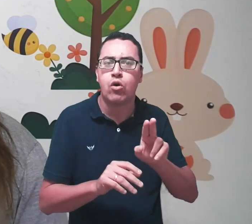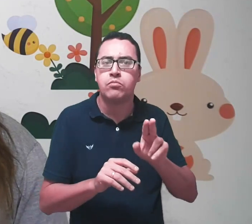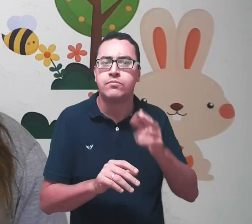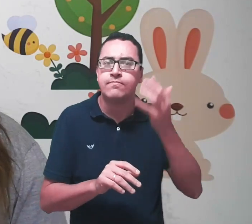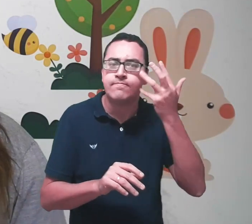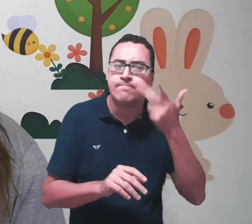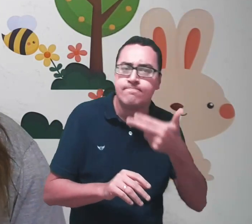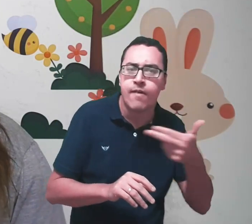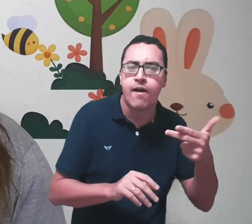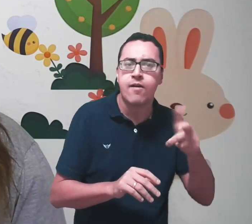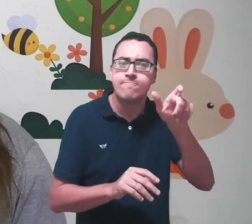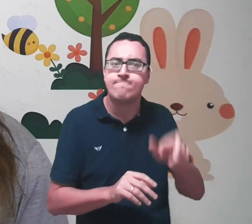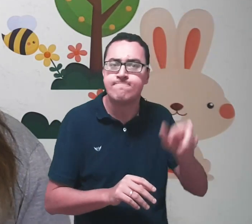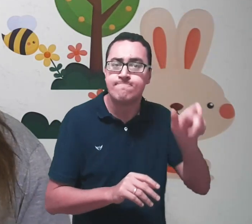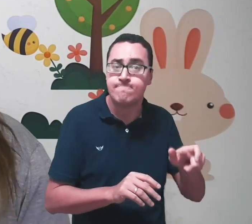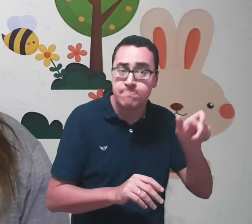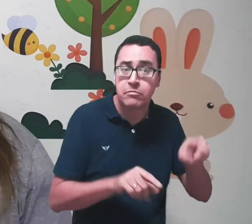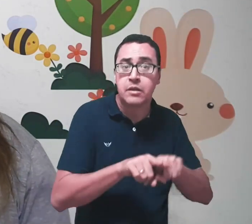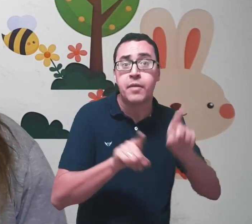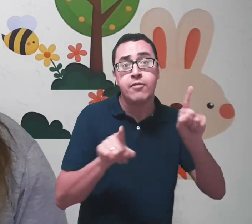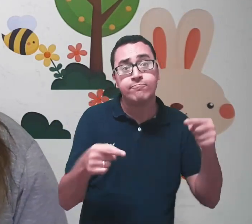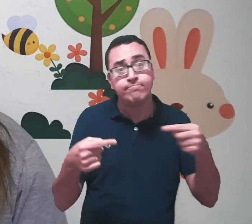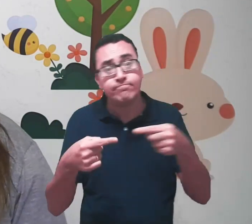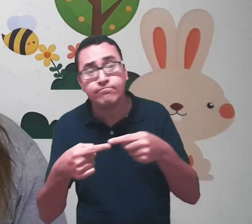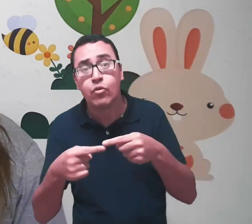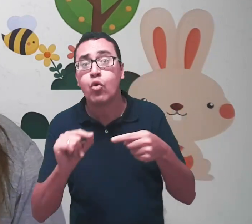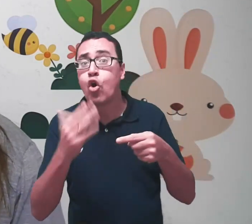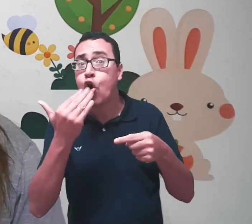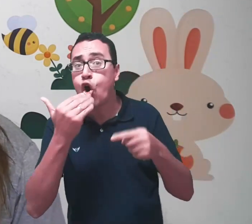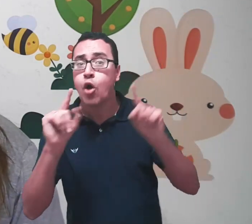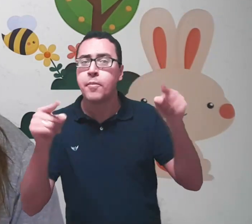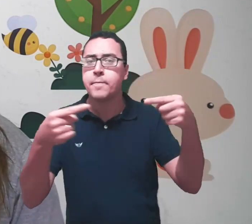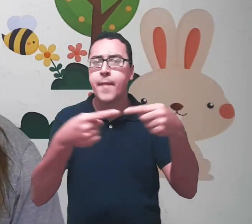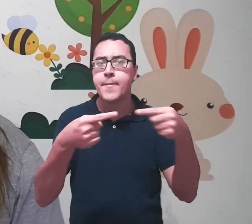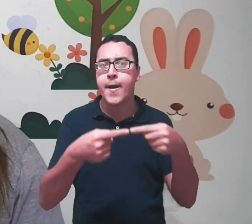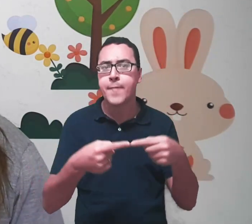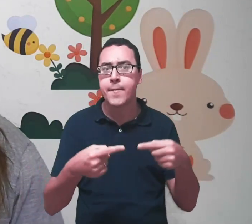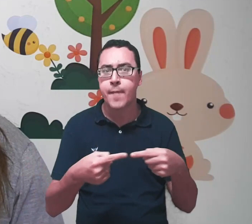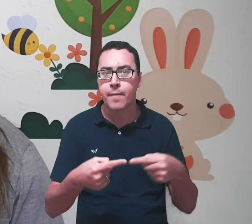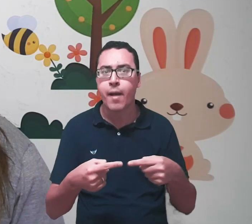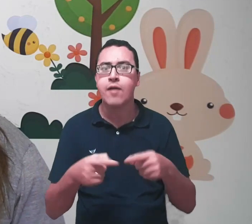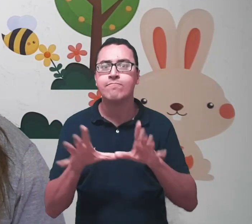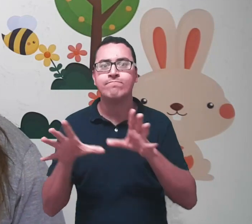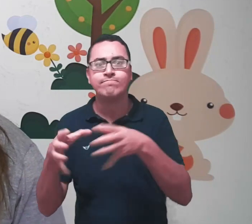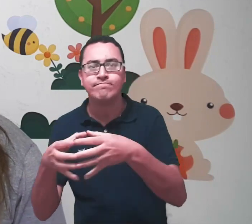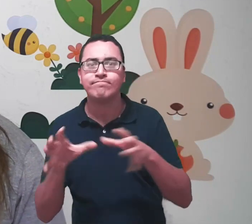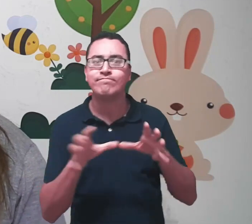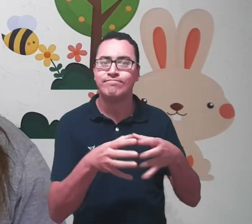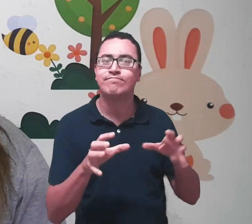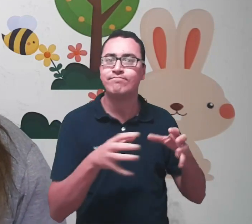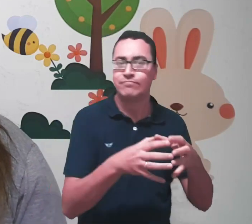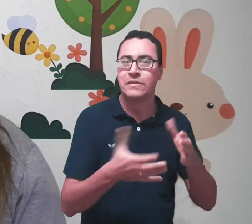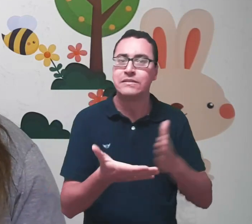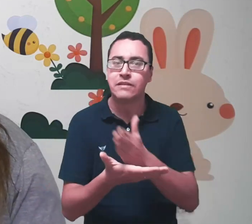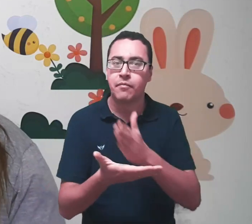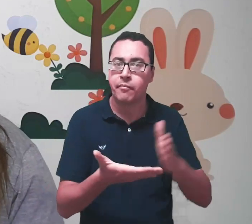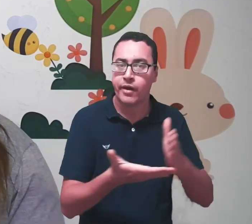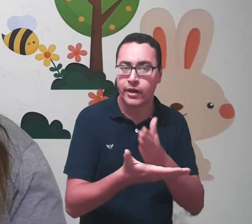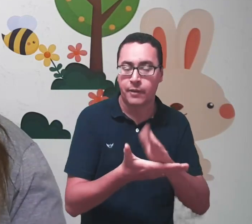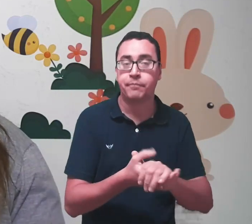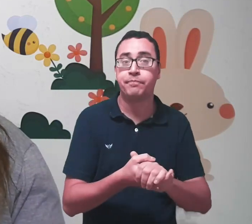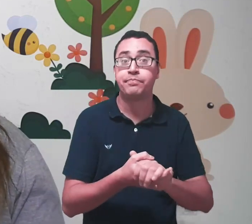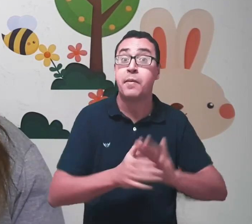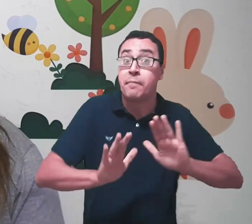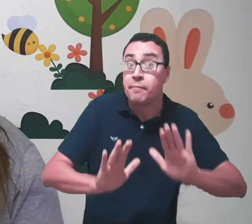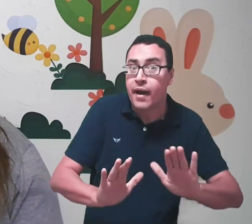o que eles comem, para que nós pudéssemos separá-los. Agora, eu quero que,